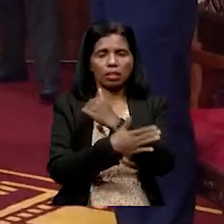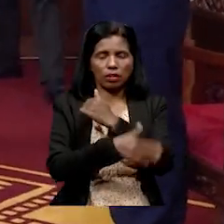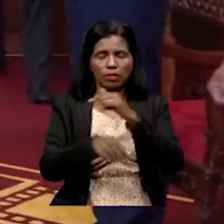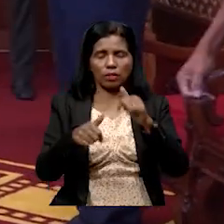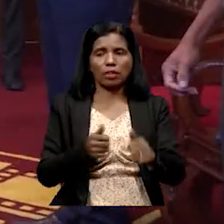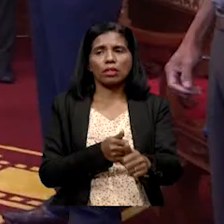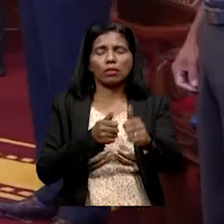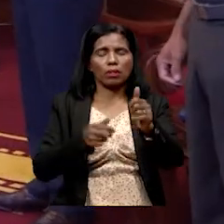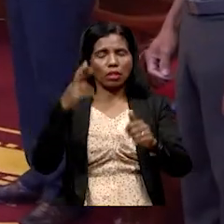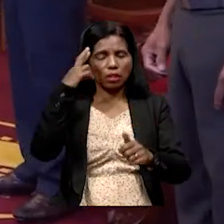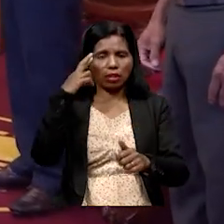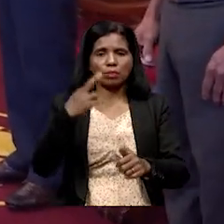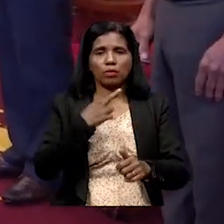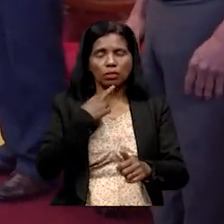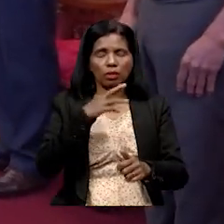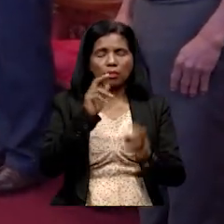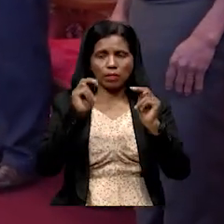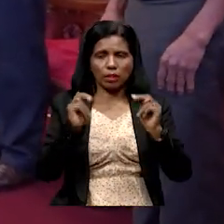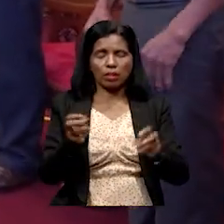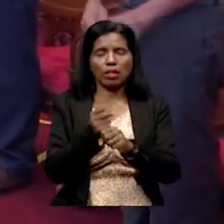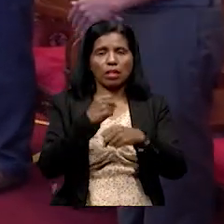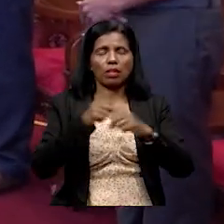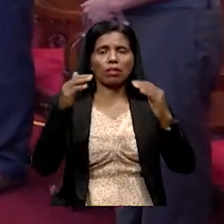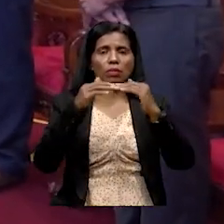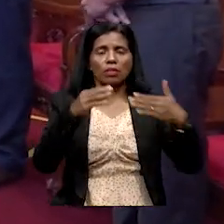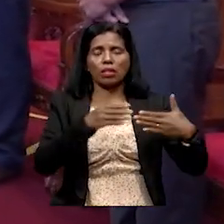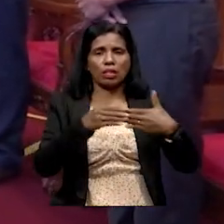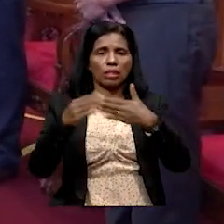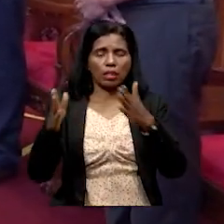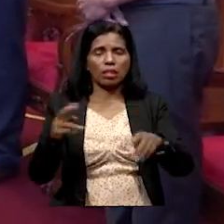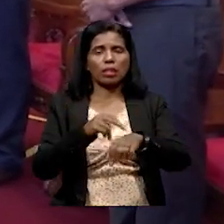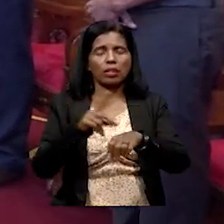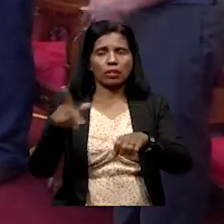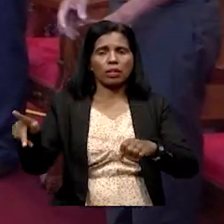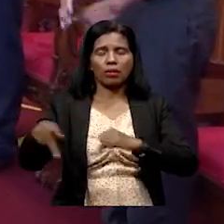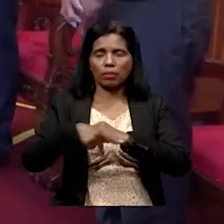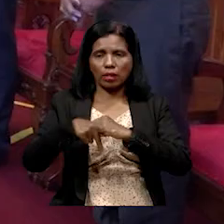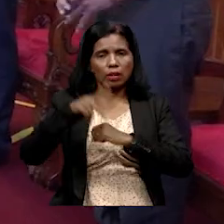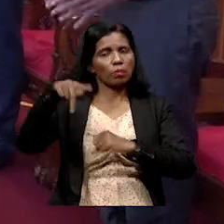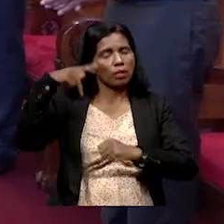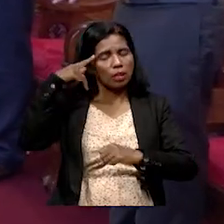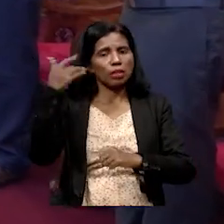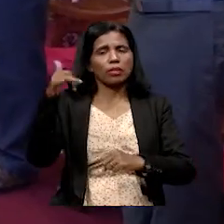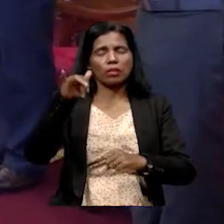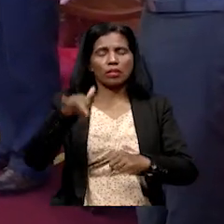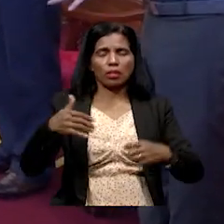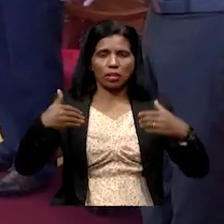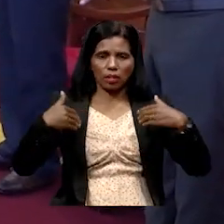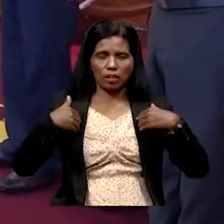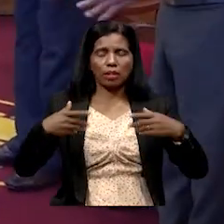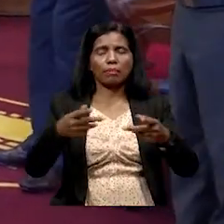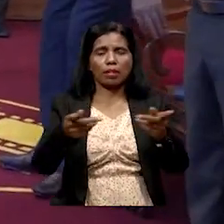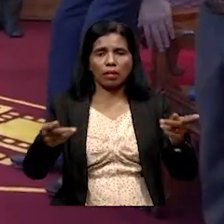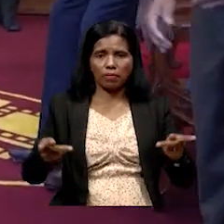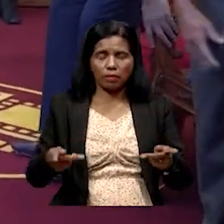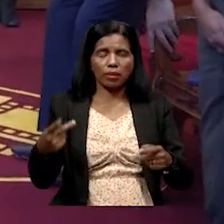José Ramos Horta precisa halo diálogo ho líder nacional no partido político sira nebe iha sento parlamentar